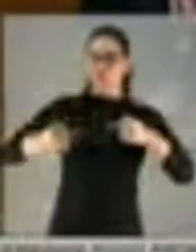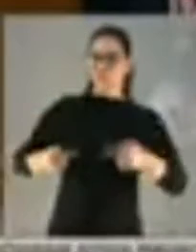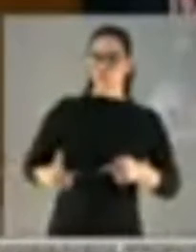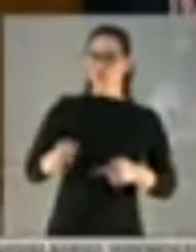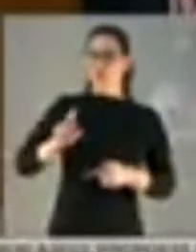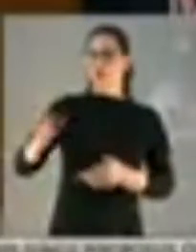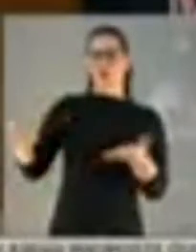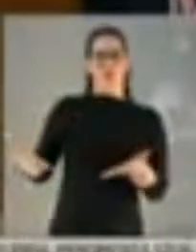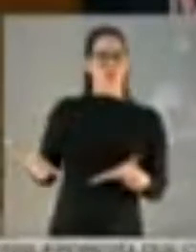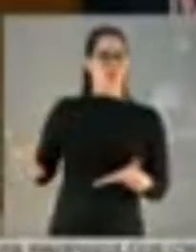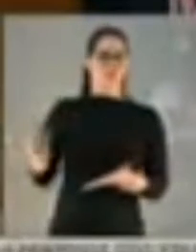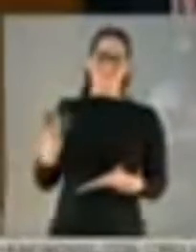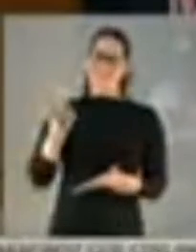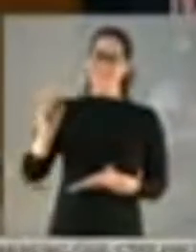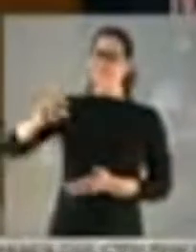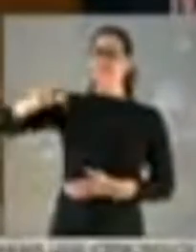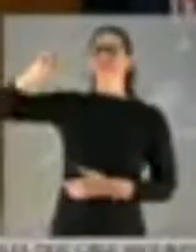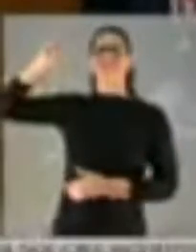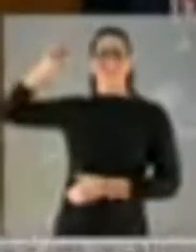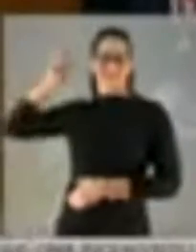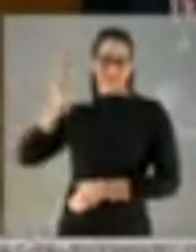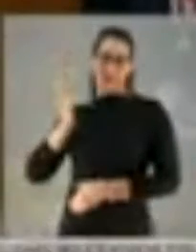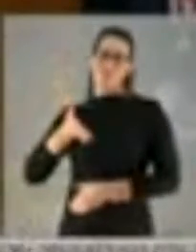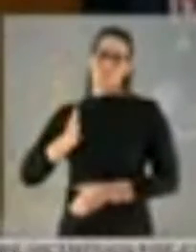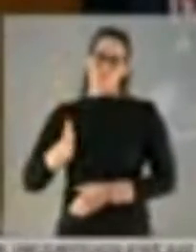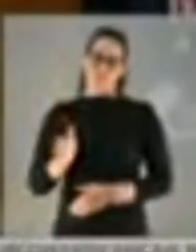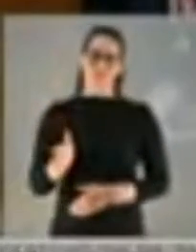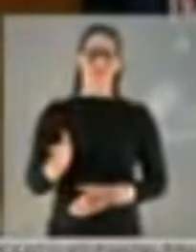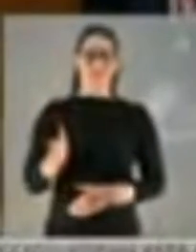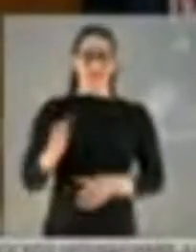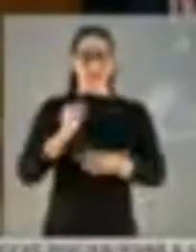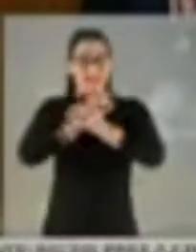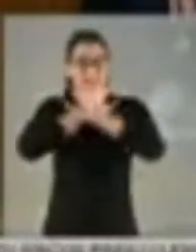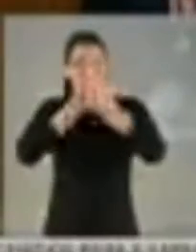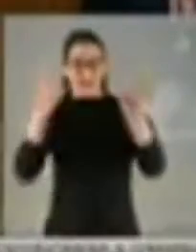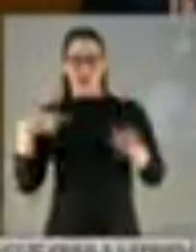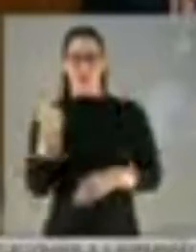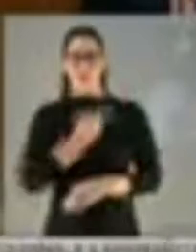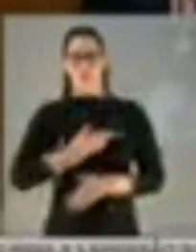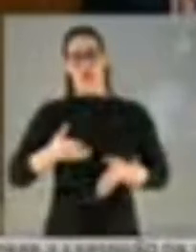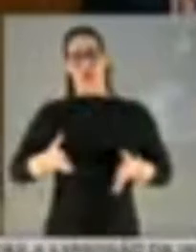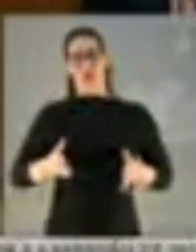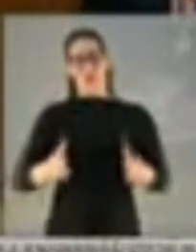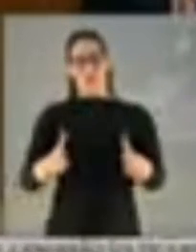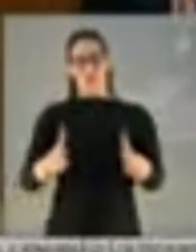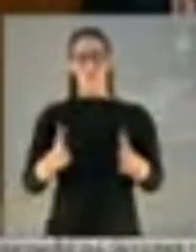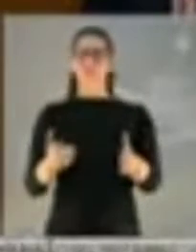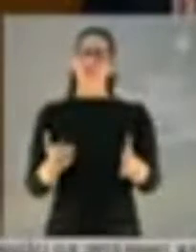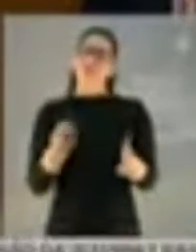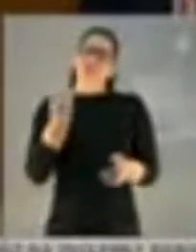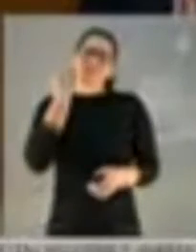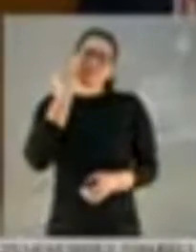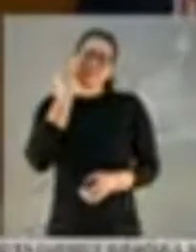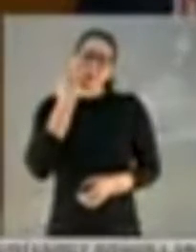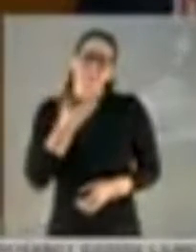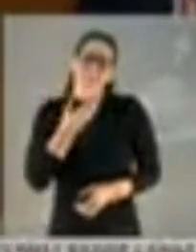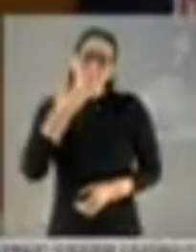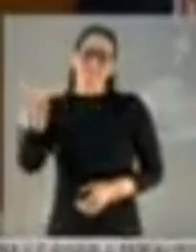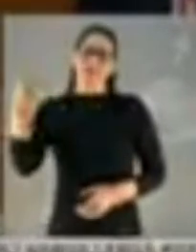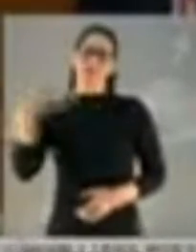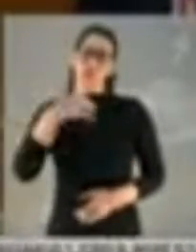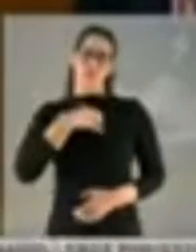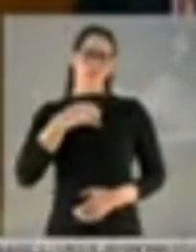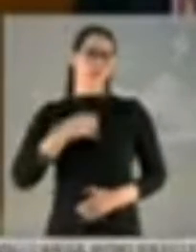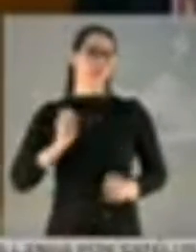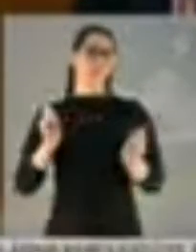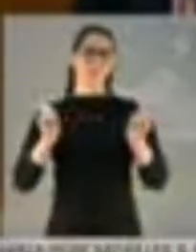hoje não, já tem bastante tempo. É muito claro o caminho que a gente está seguindo. Então, vamos tentar, da melhor forma possível, operacionalizar essa CPI